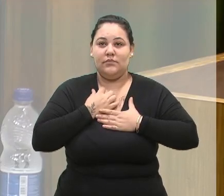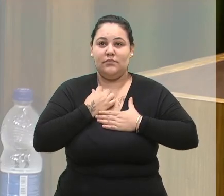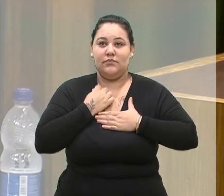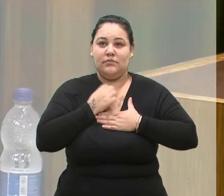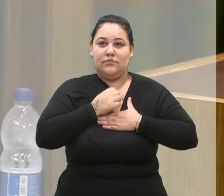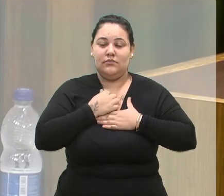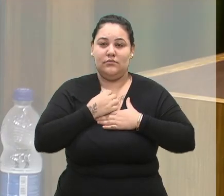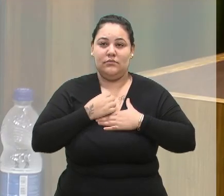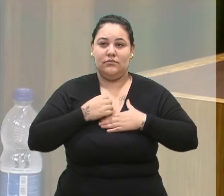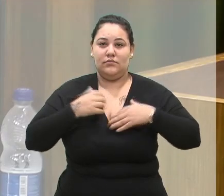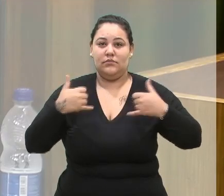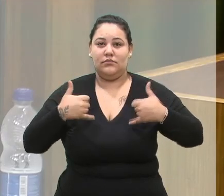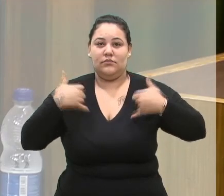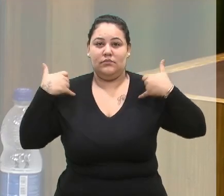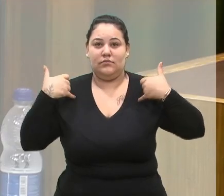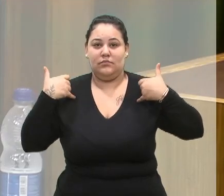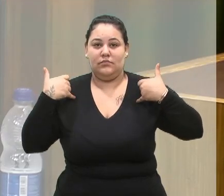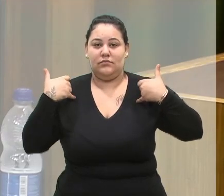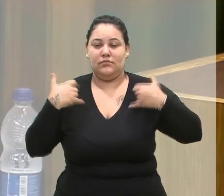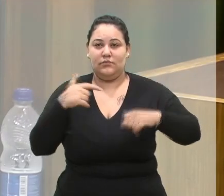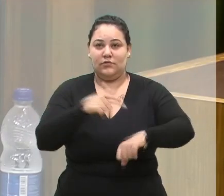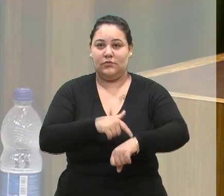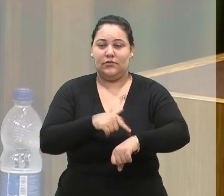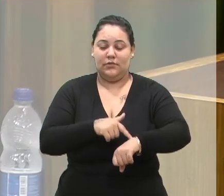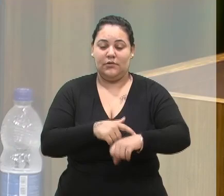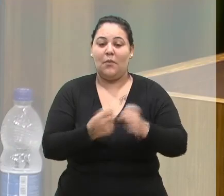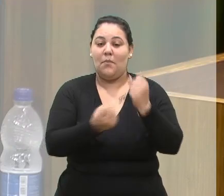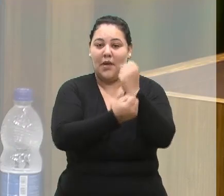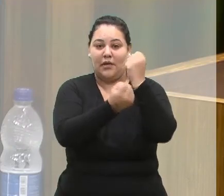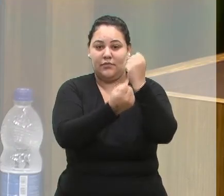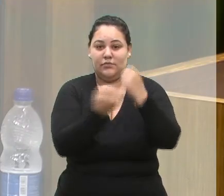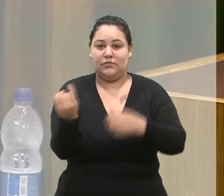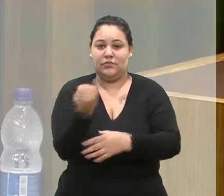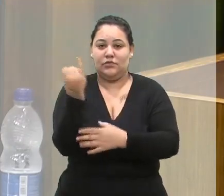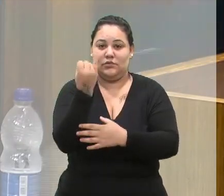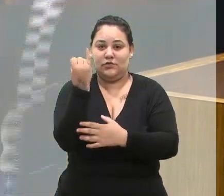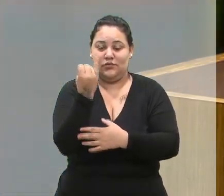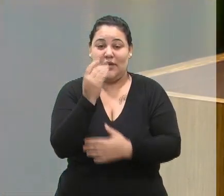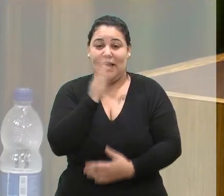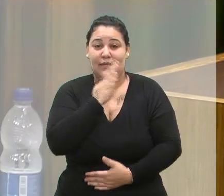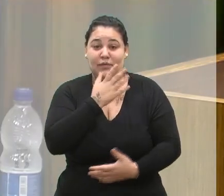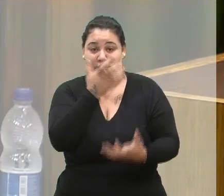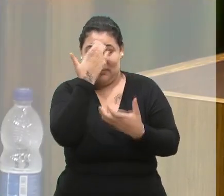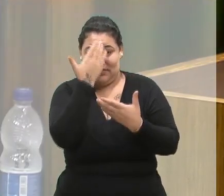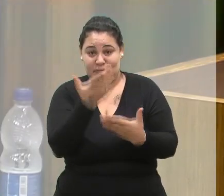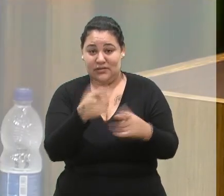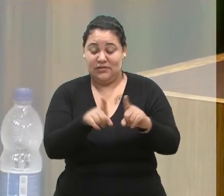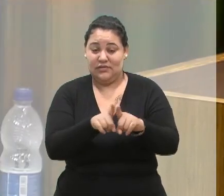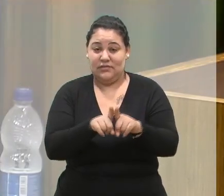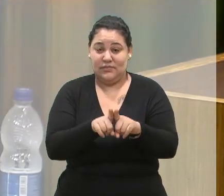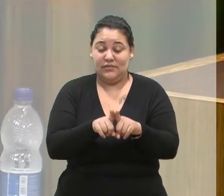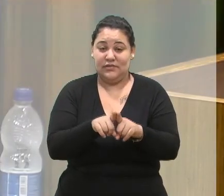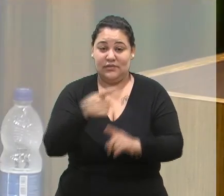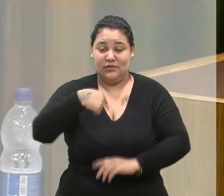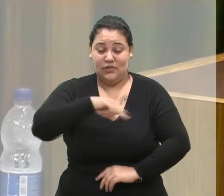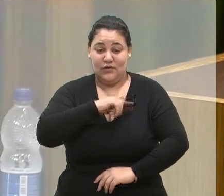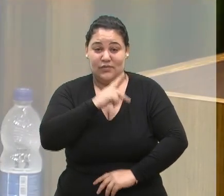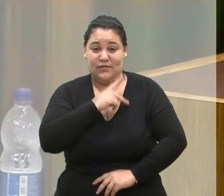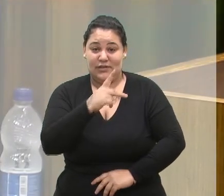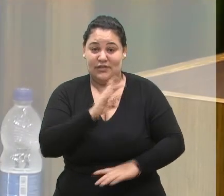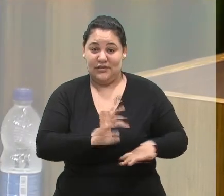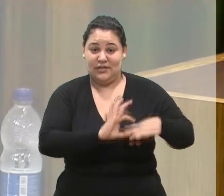neste momento que para mim também é histórico. De imediato eu quero agradecer então ao nosso presidente e